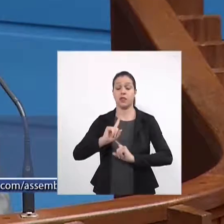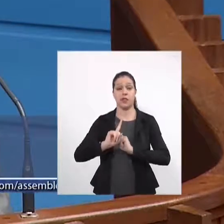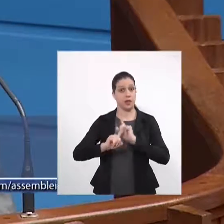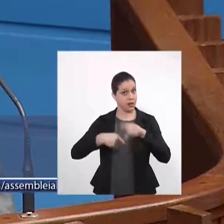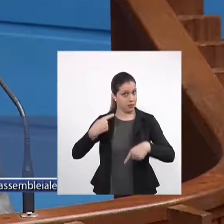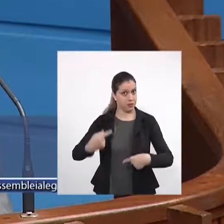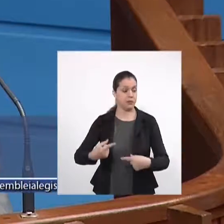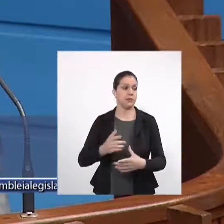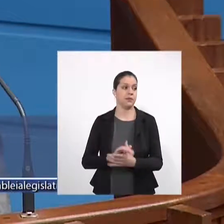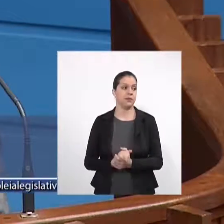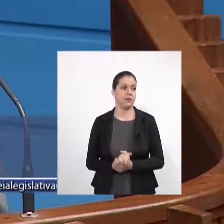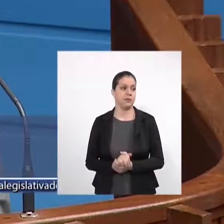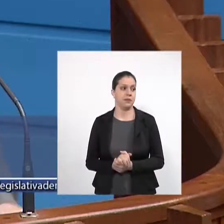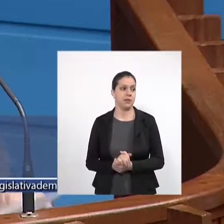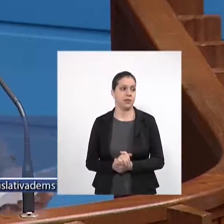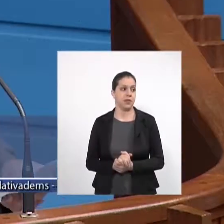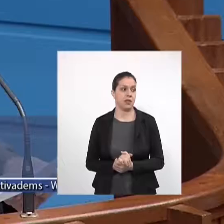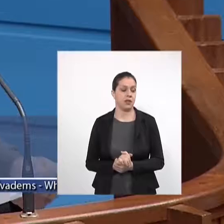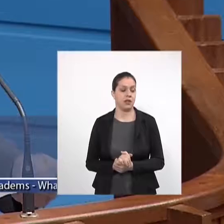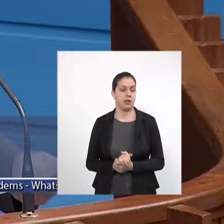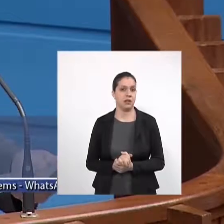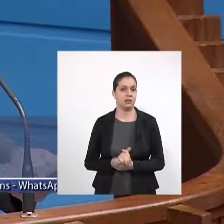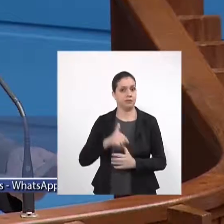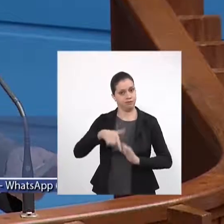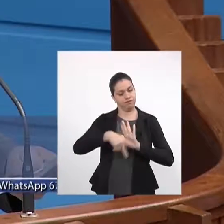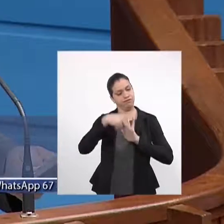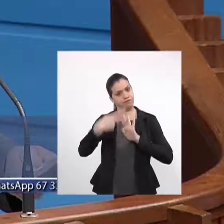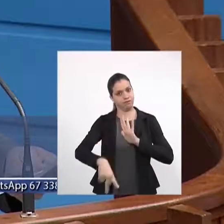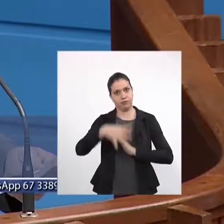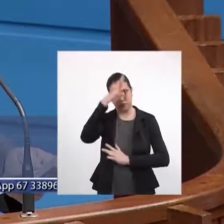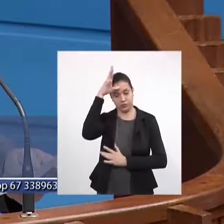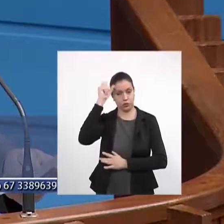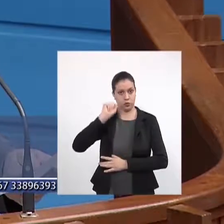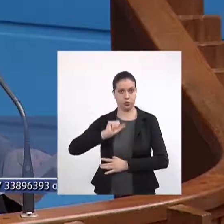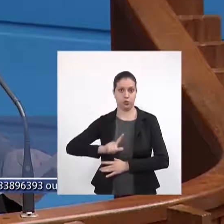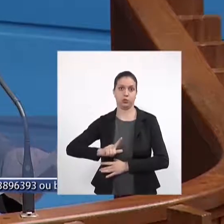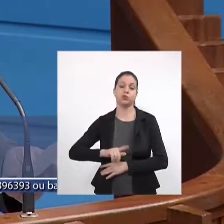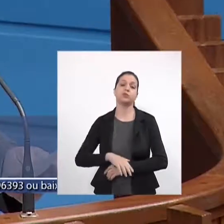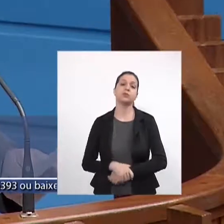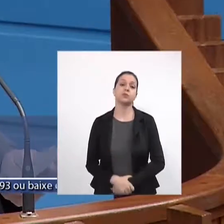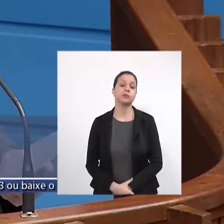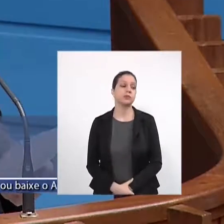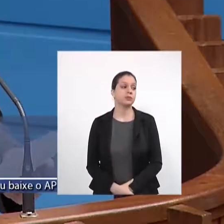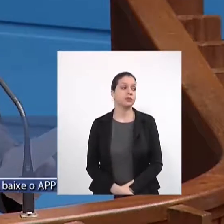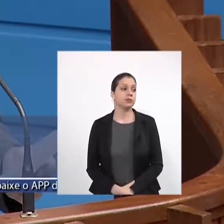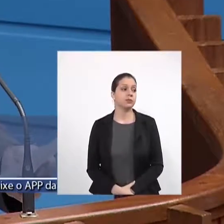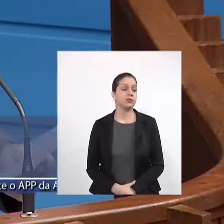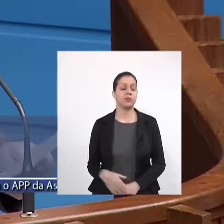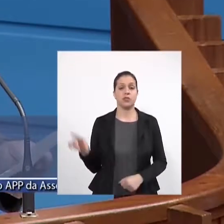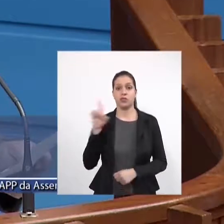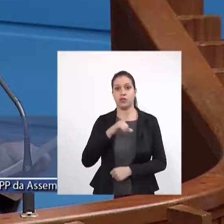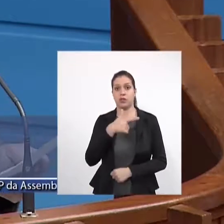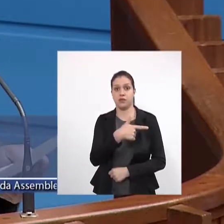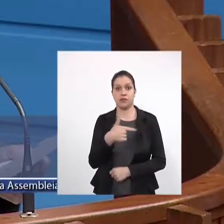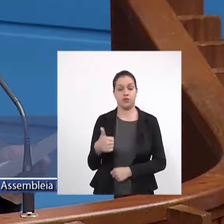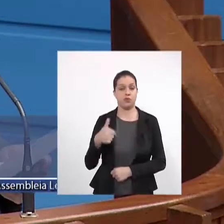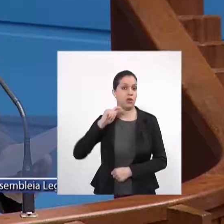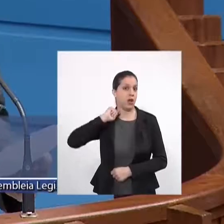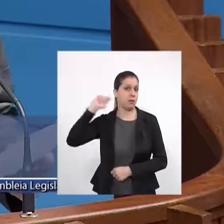depois do nosso Mato Grosso do Sul. Em 21 de abril